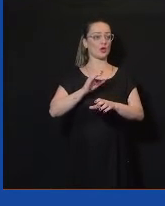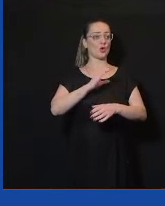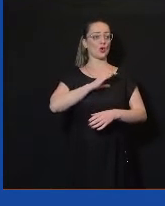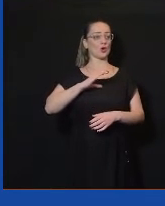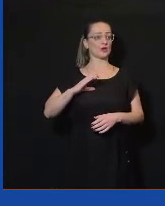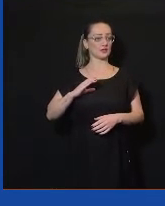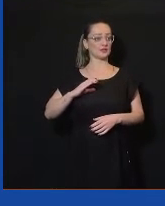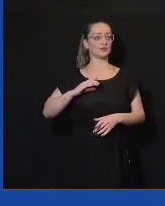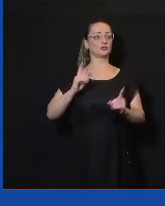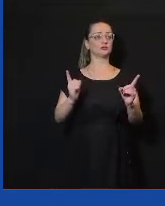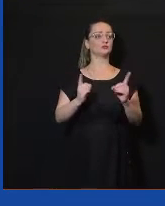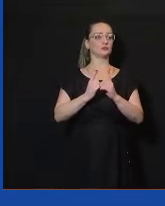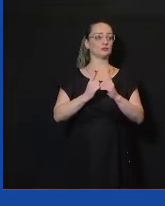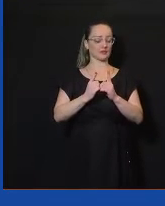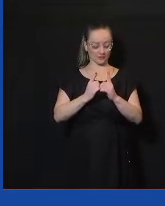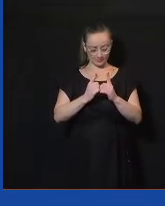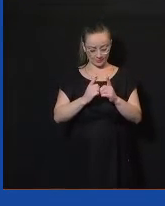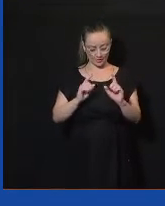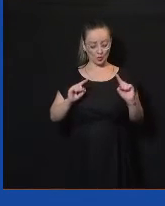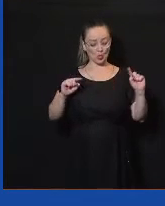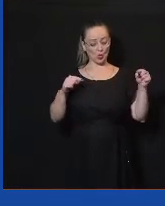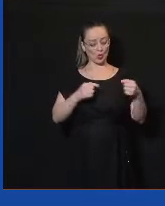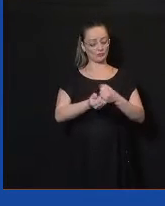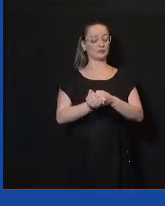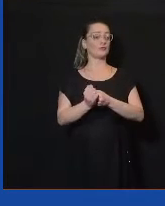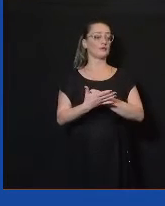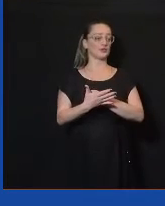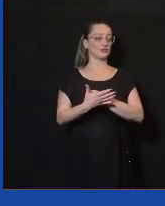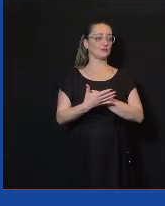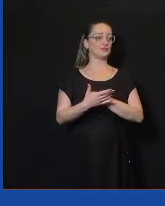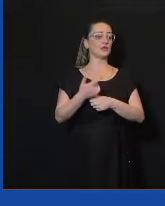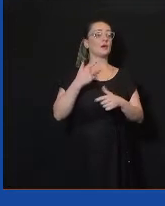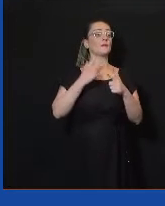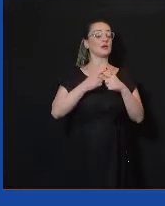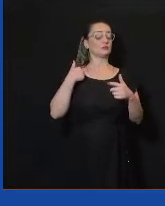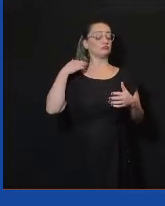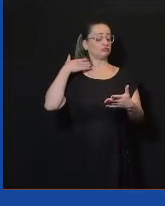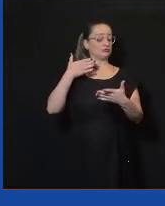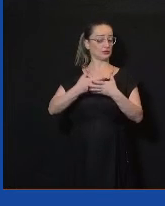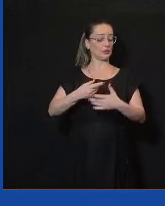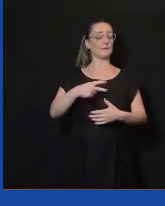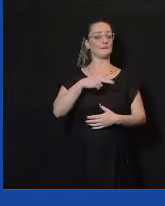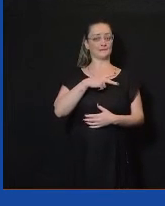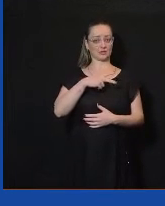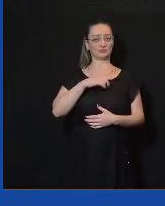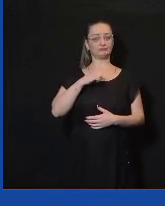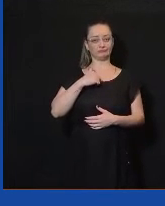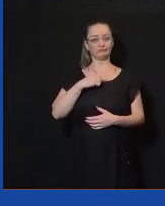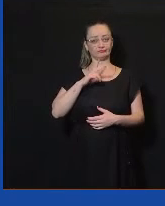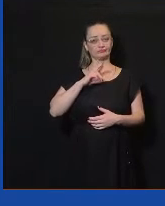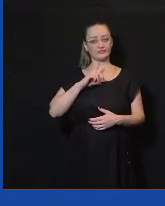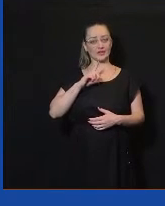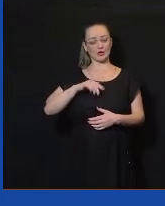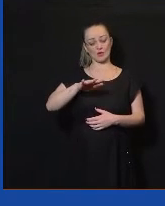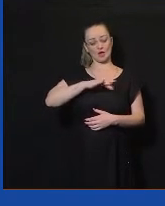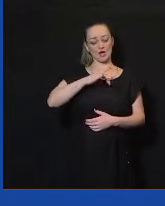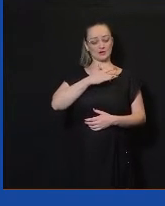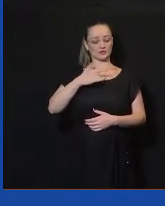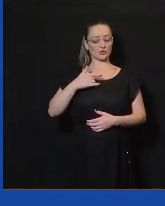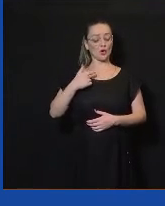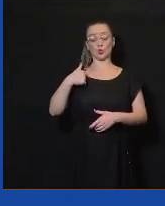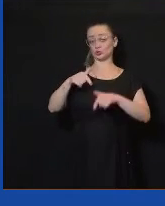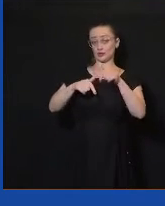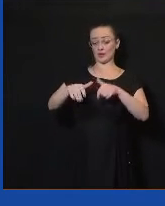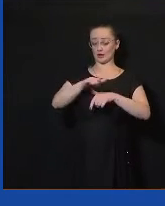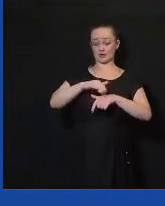dos atendimentos, né, contra o Covid, porque eu tenho um histórico pessoal nessa área da saúde. Eu não sou da área da